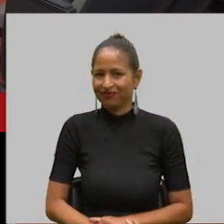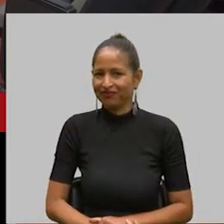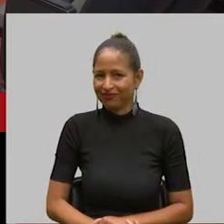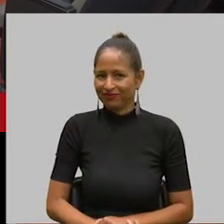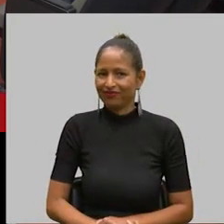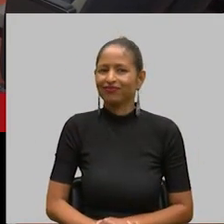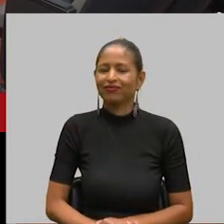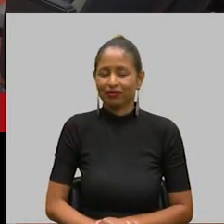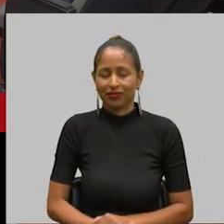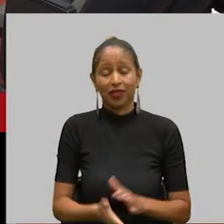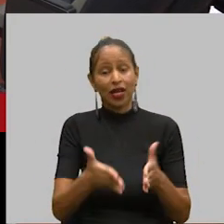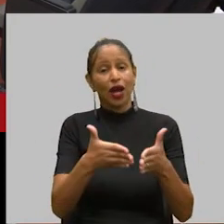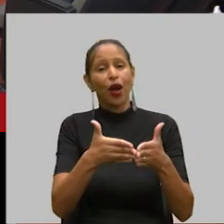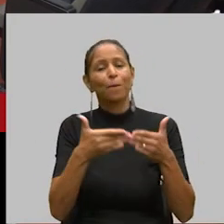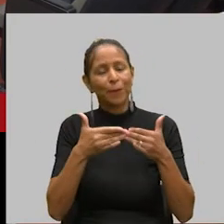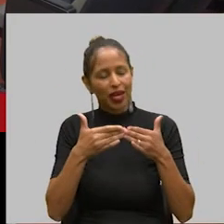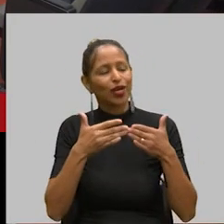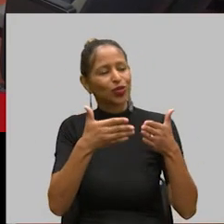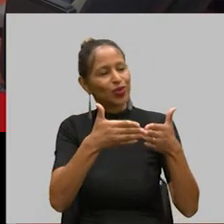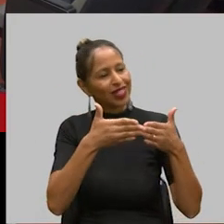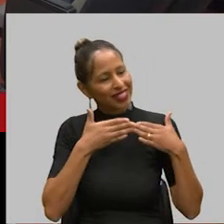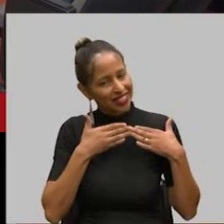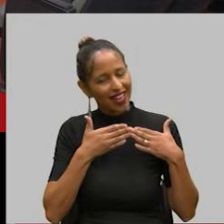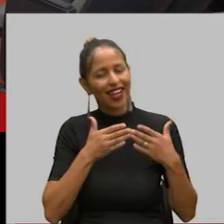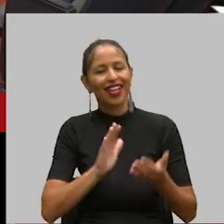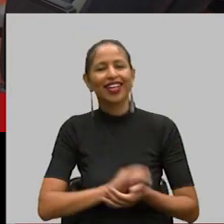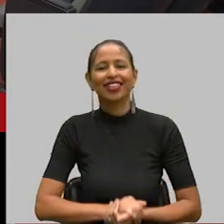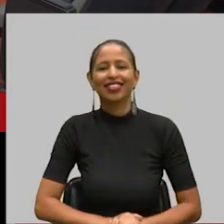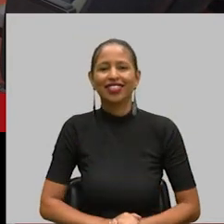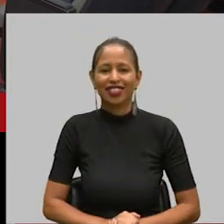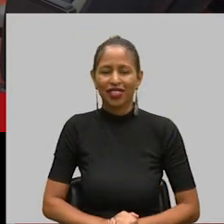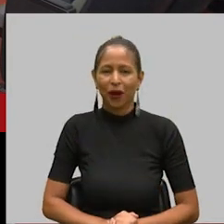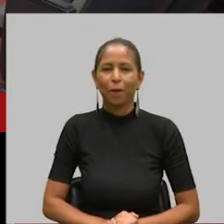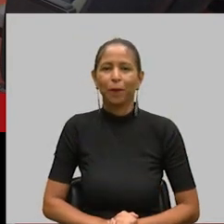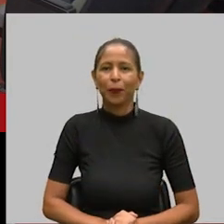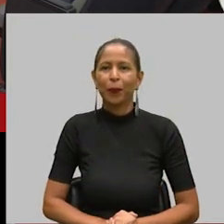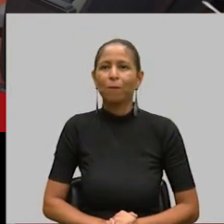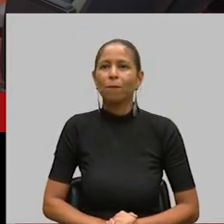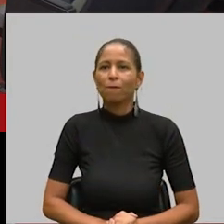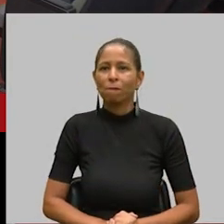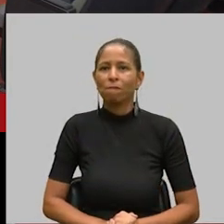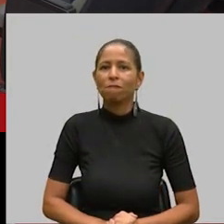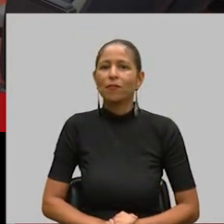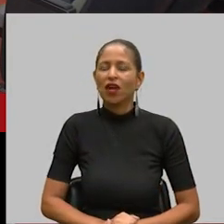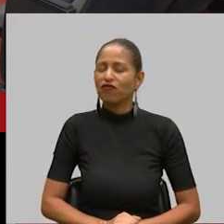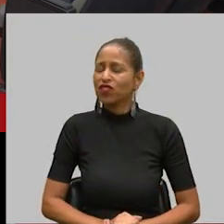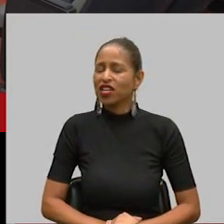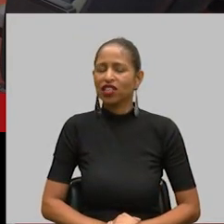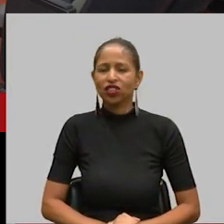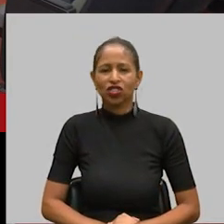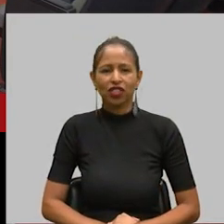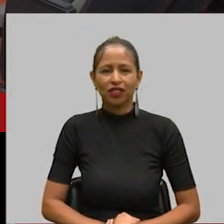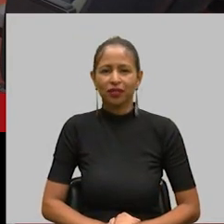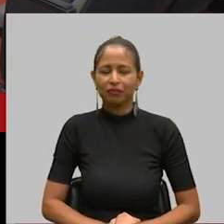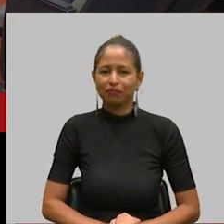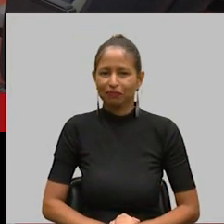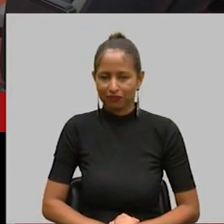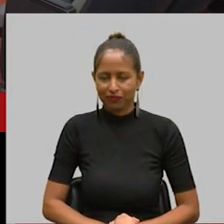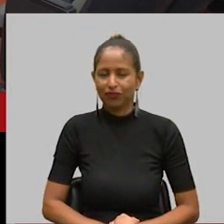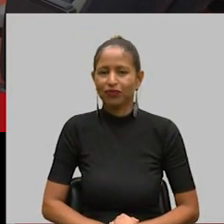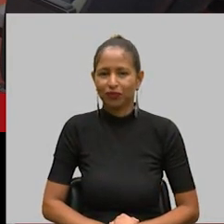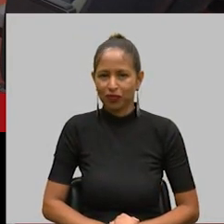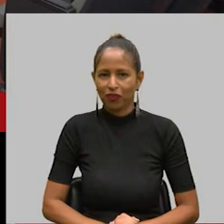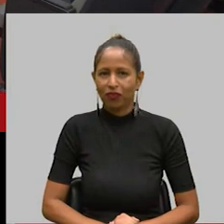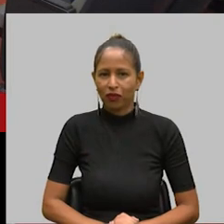eh eu peço licença para quebrar um pouquinho o protocolo e cumprimentar a